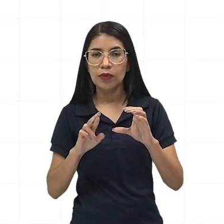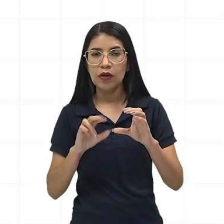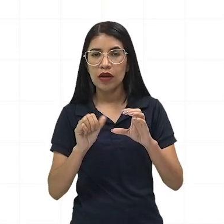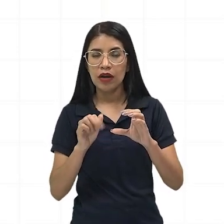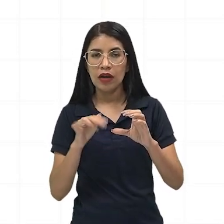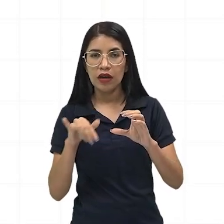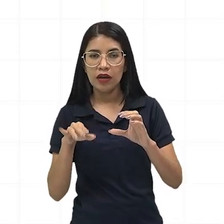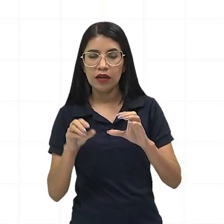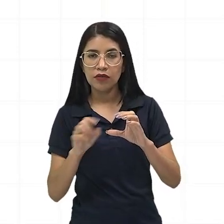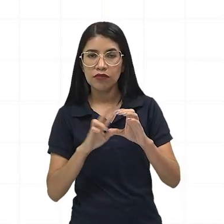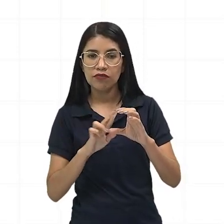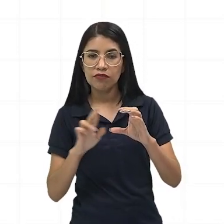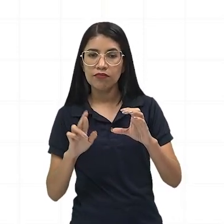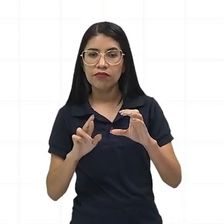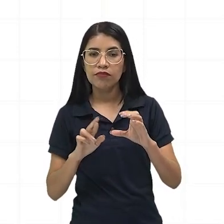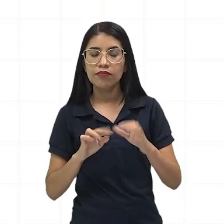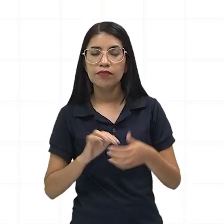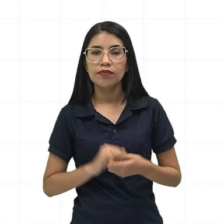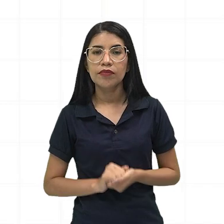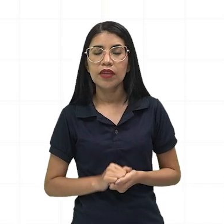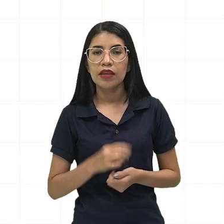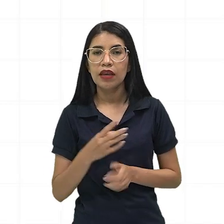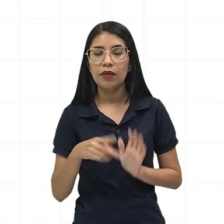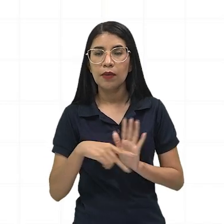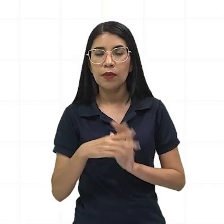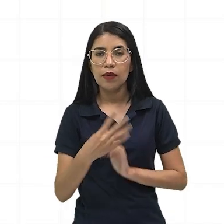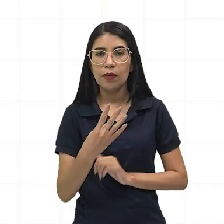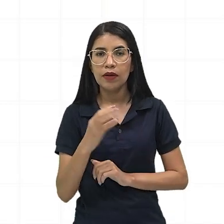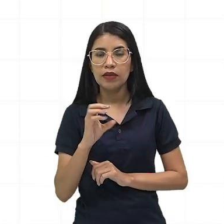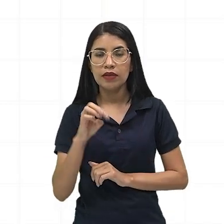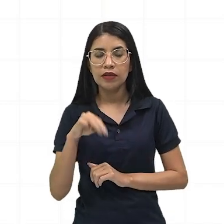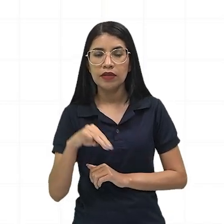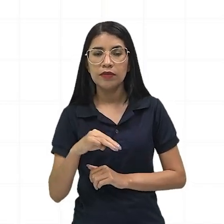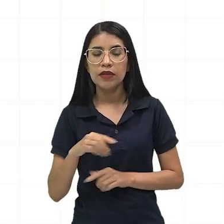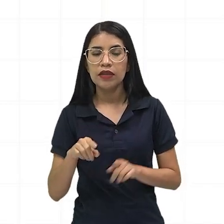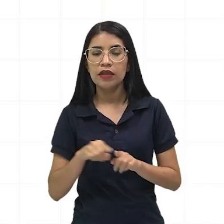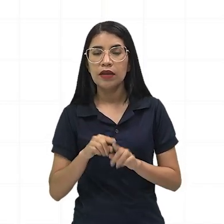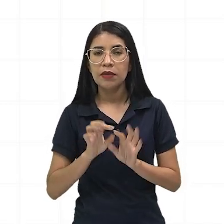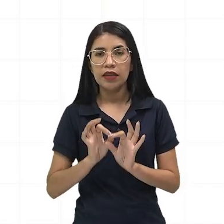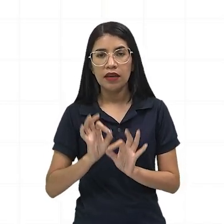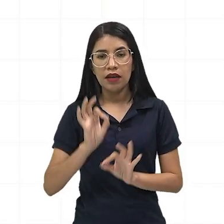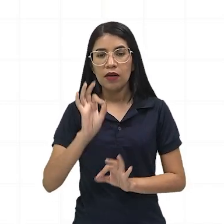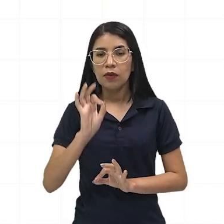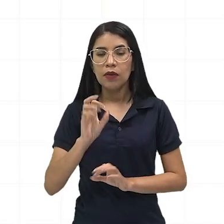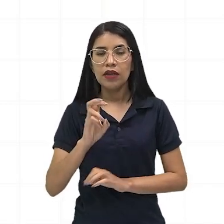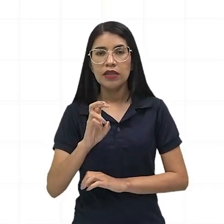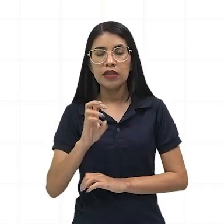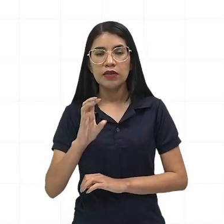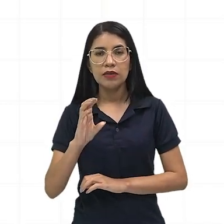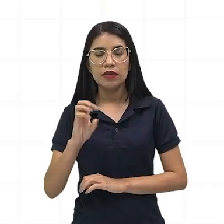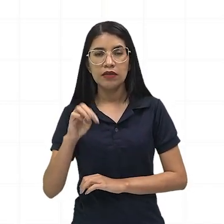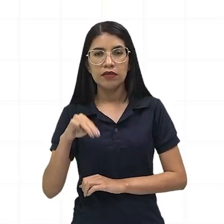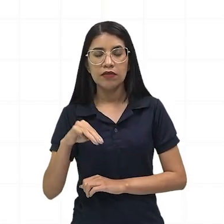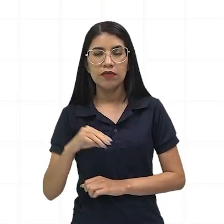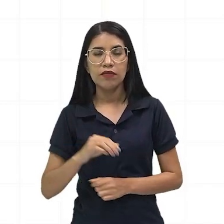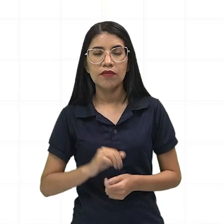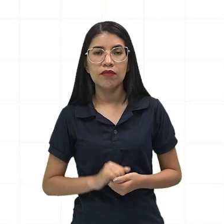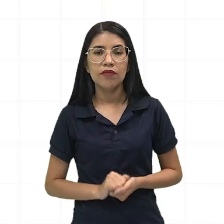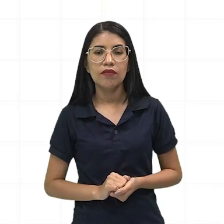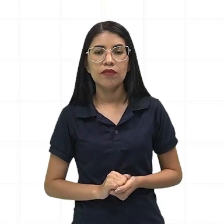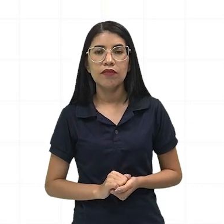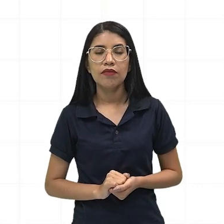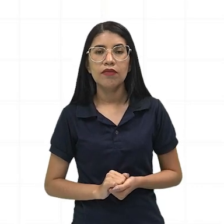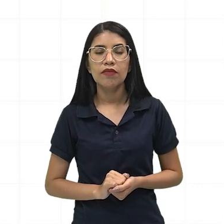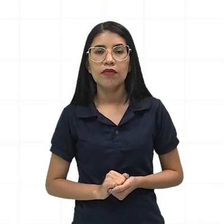temos aqui o raio, ó, o problema deu o raio que é igual a 4 centímetros, e temos a altura, que é igual a 5